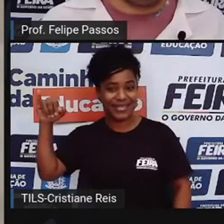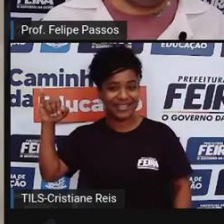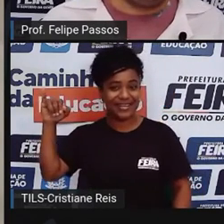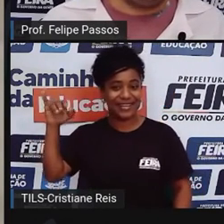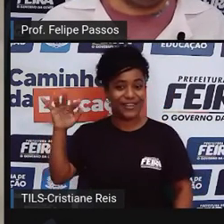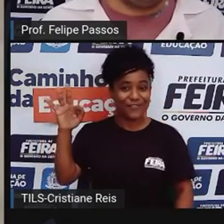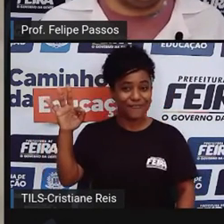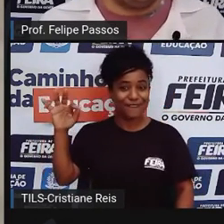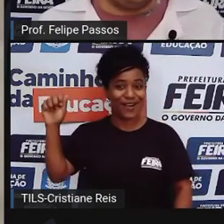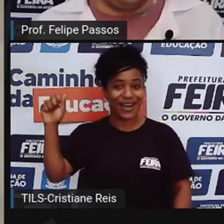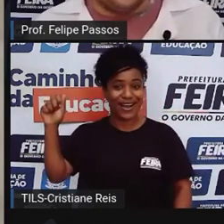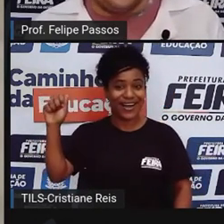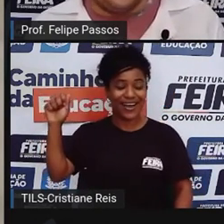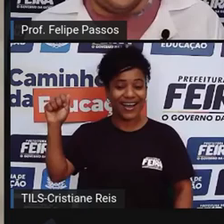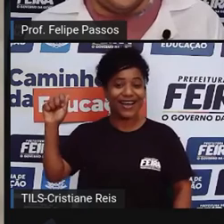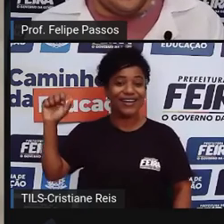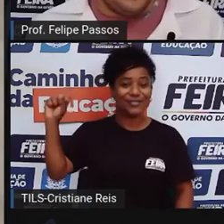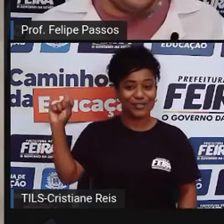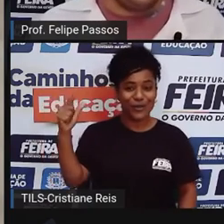mi, fá,